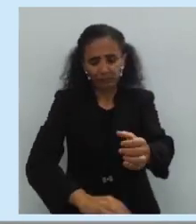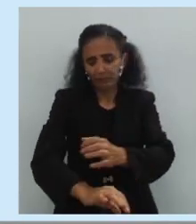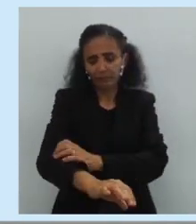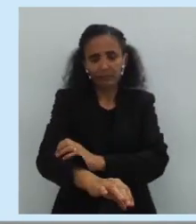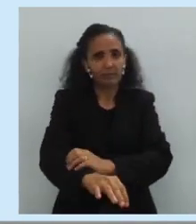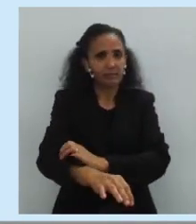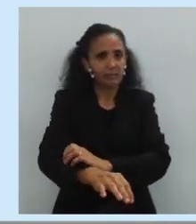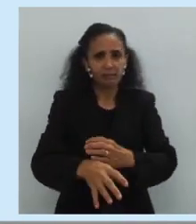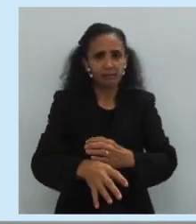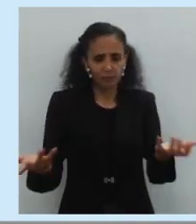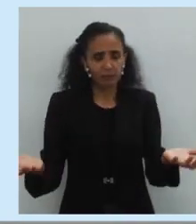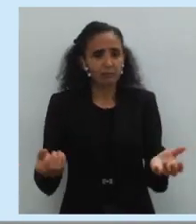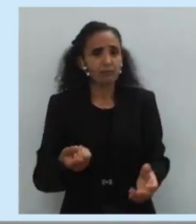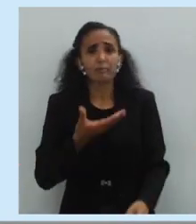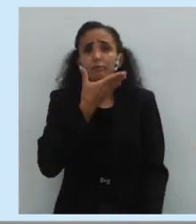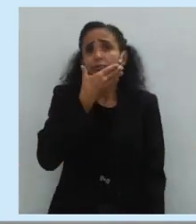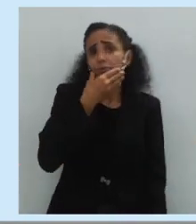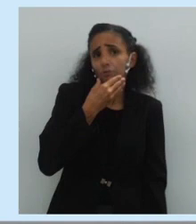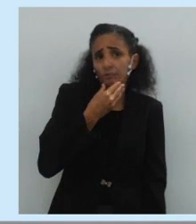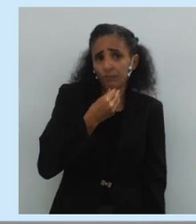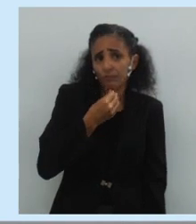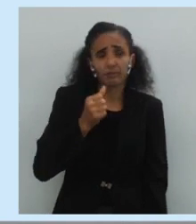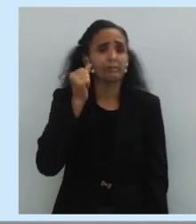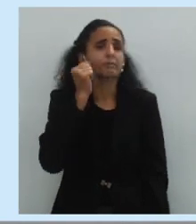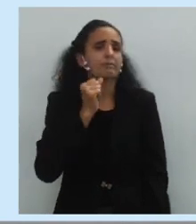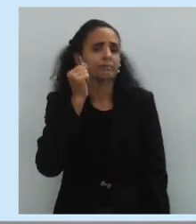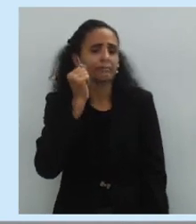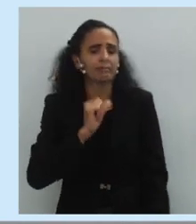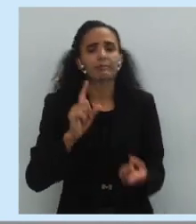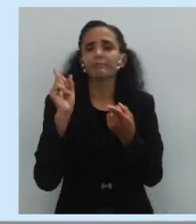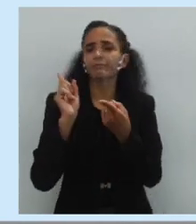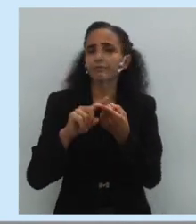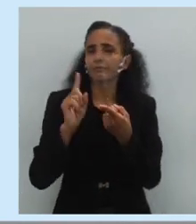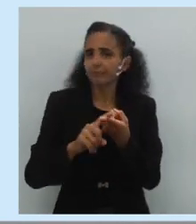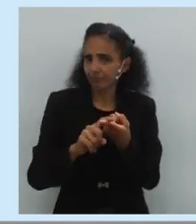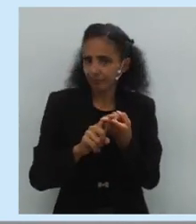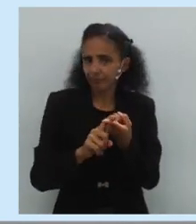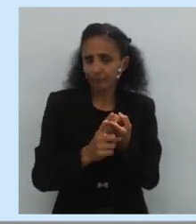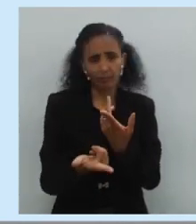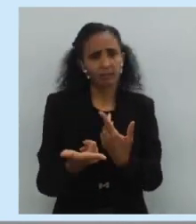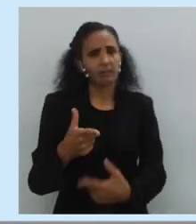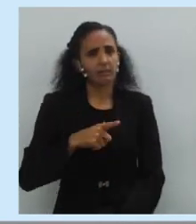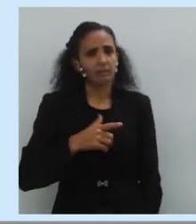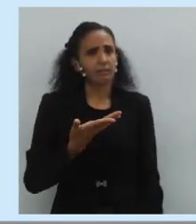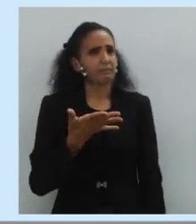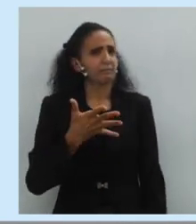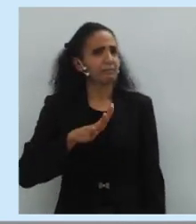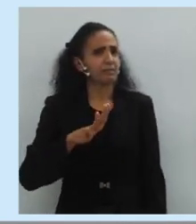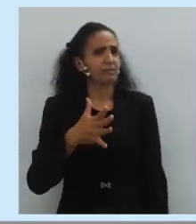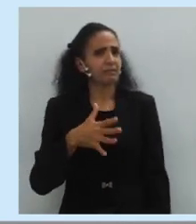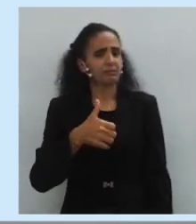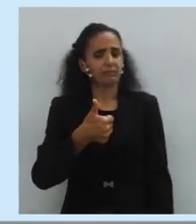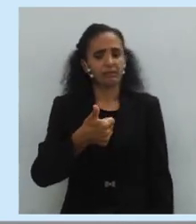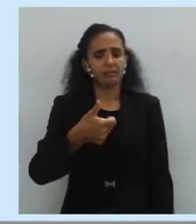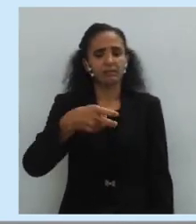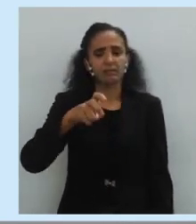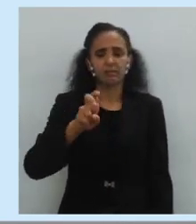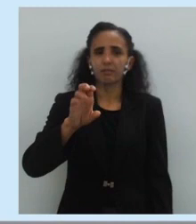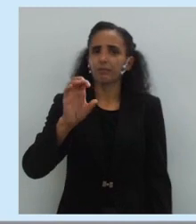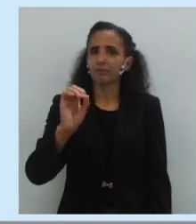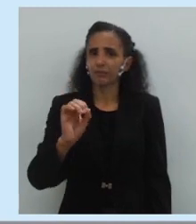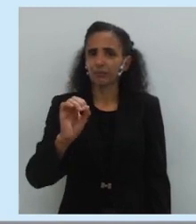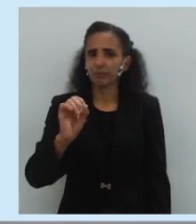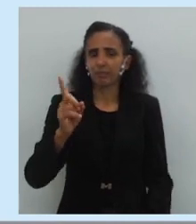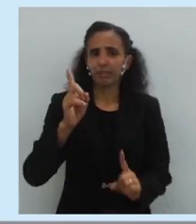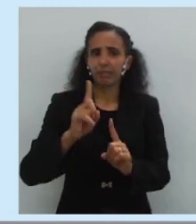quase se instala na pele e nas mucosas de homens e também de mulheres, né? Existe cerca aí